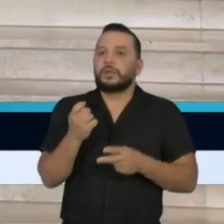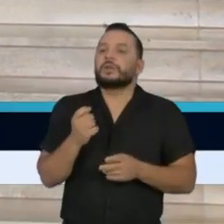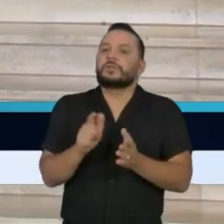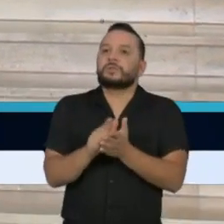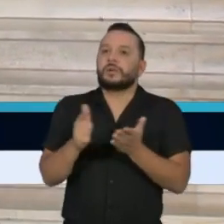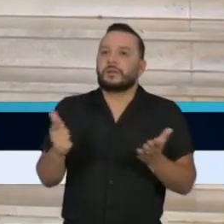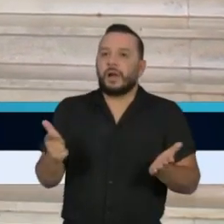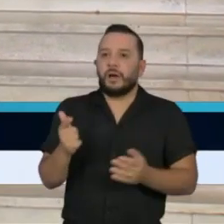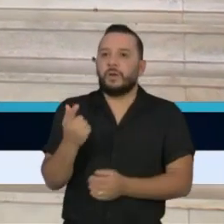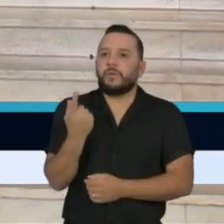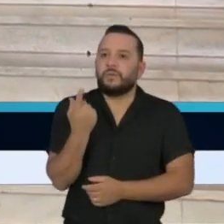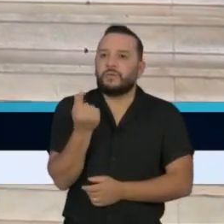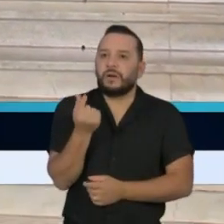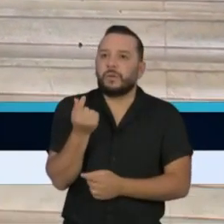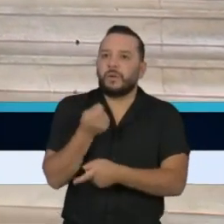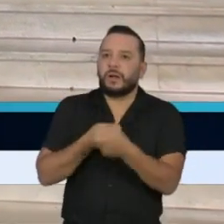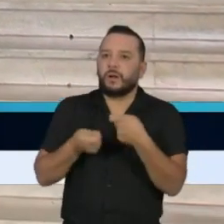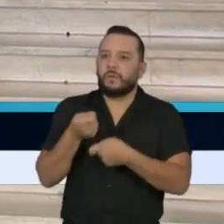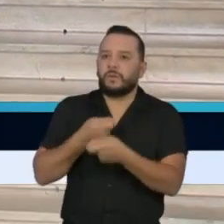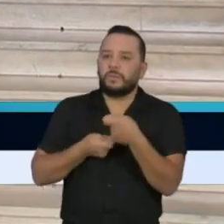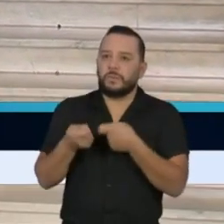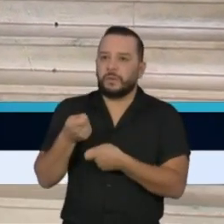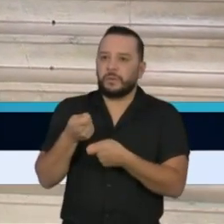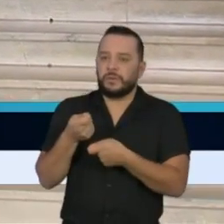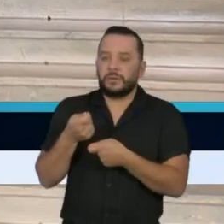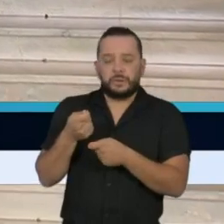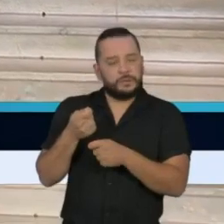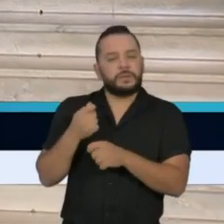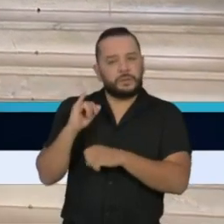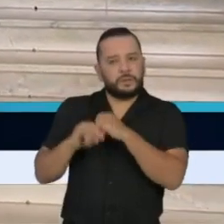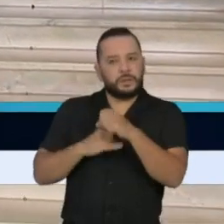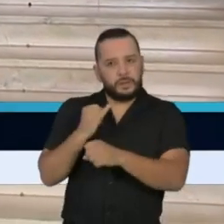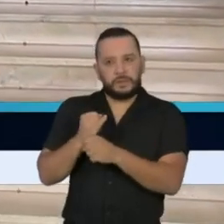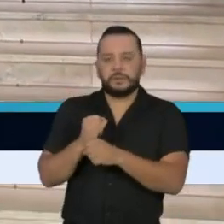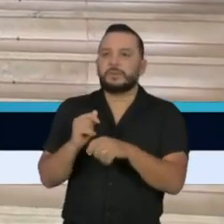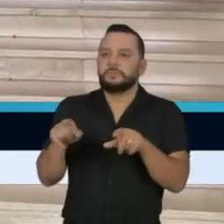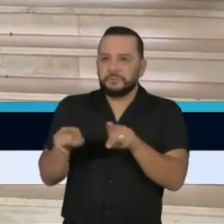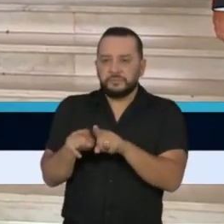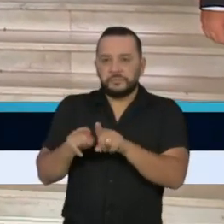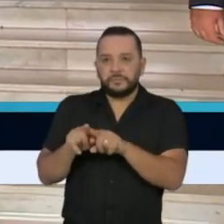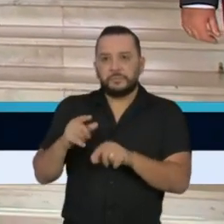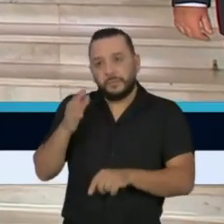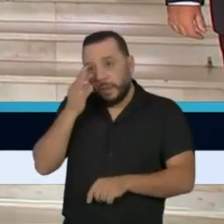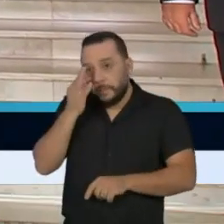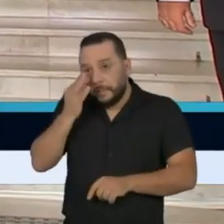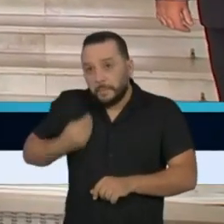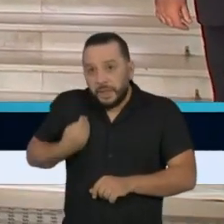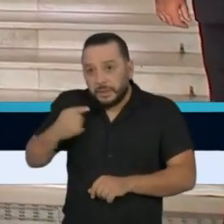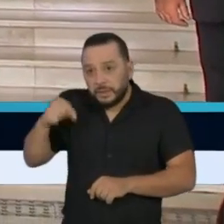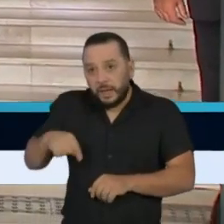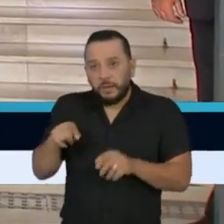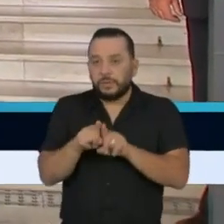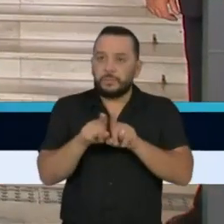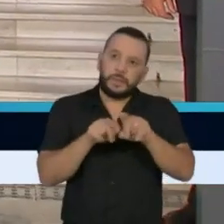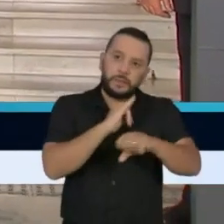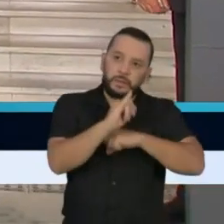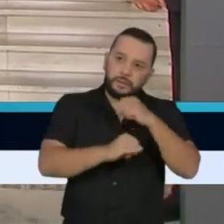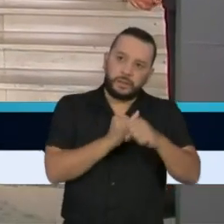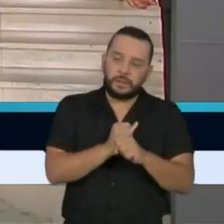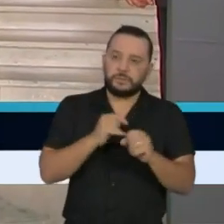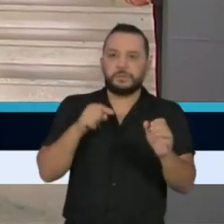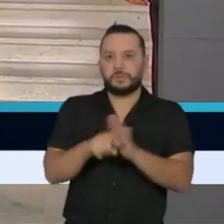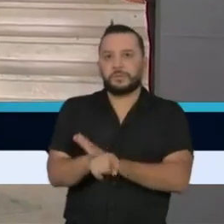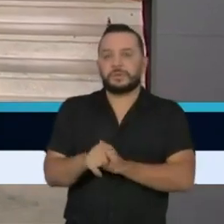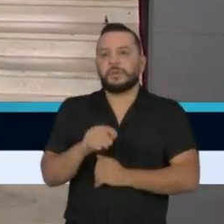vamos intercalando as presenças com aqueles que estão virtualmente participando da nossa coletiva. Felipe, obrigado pela